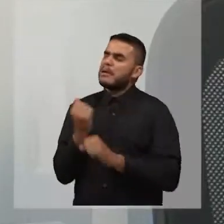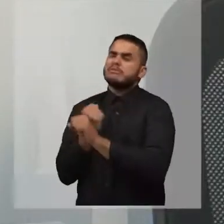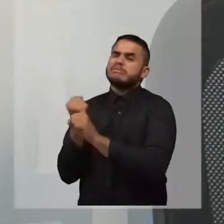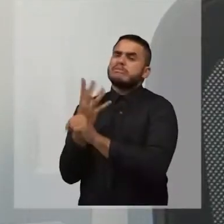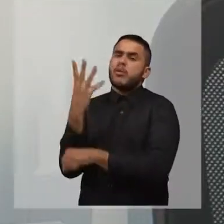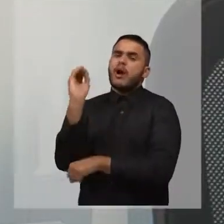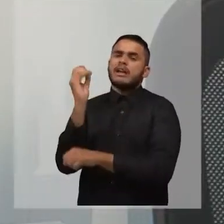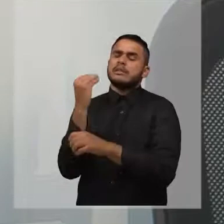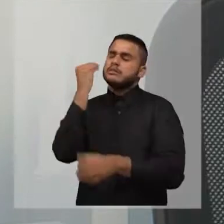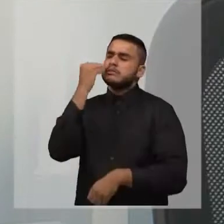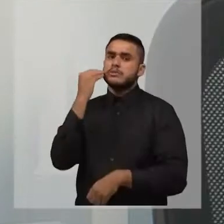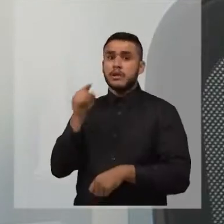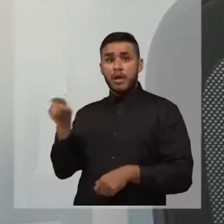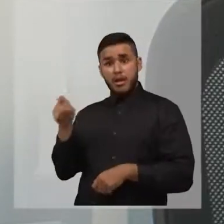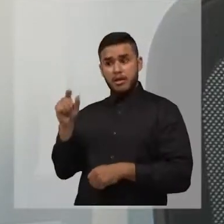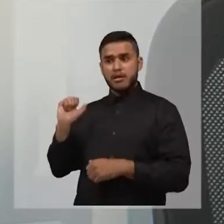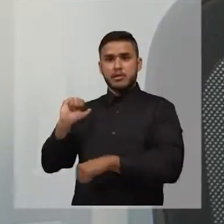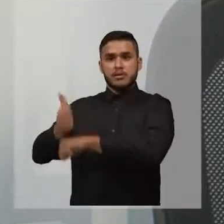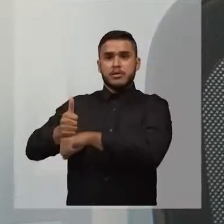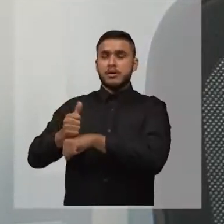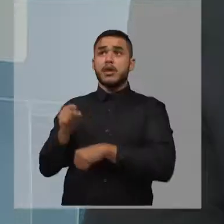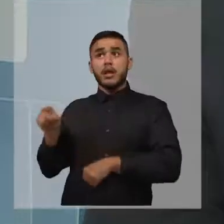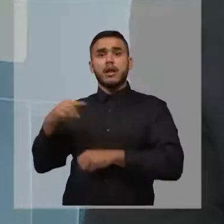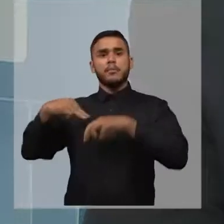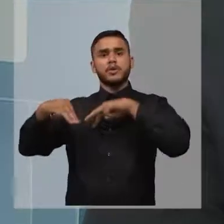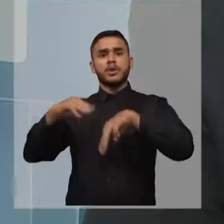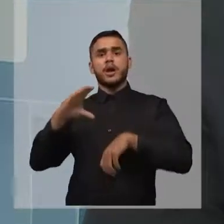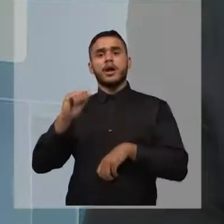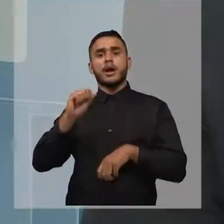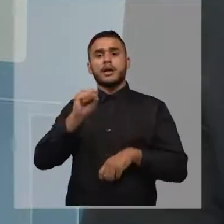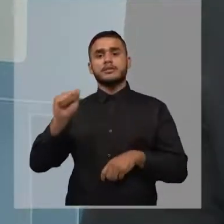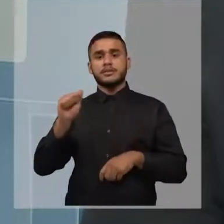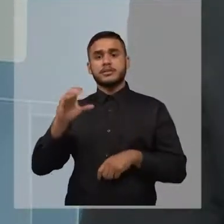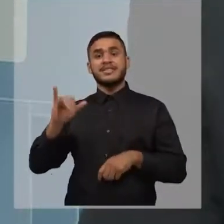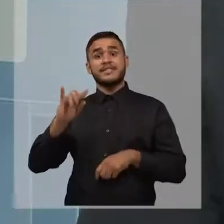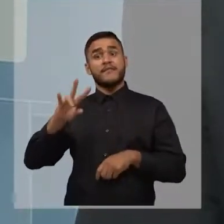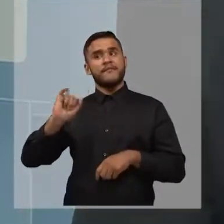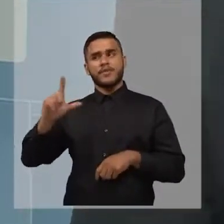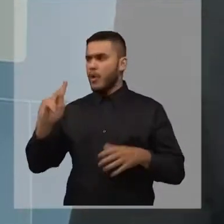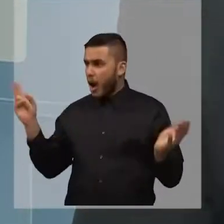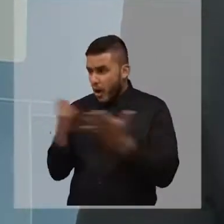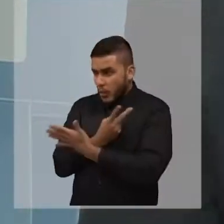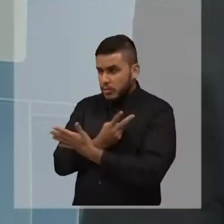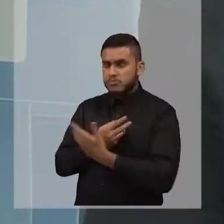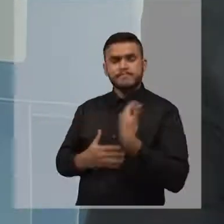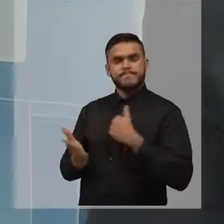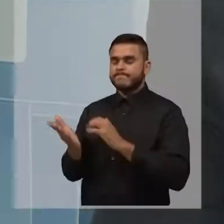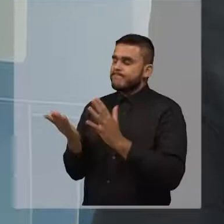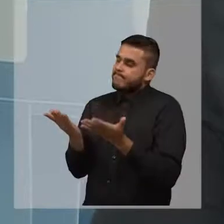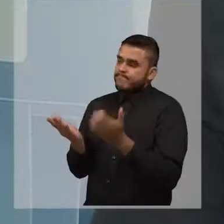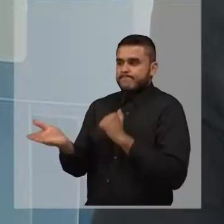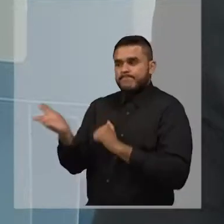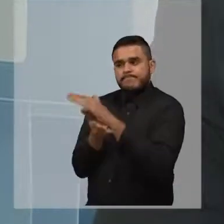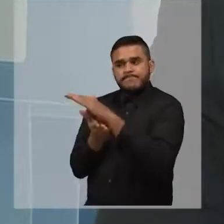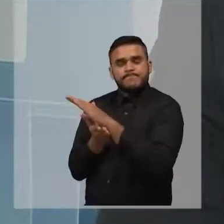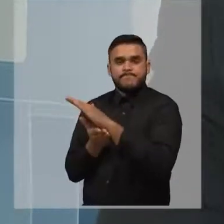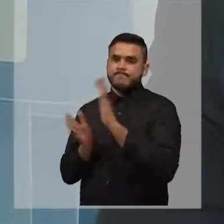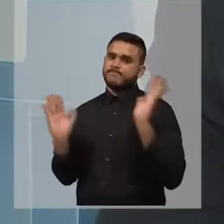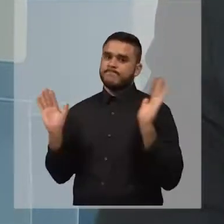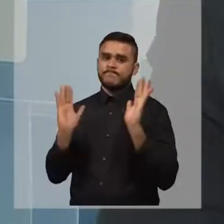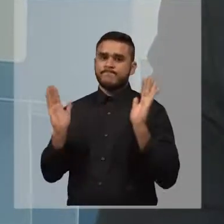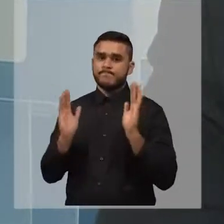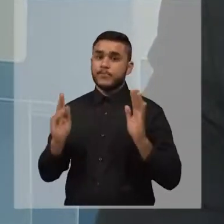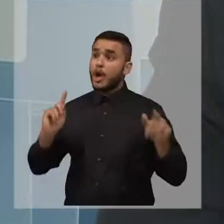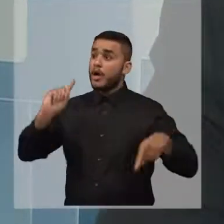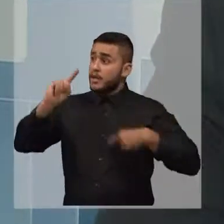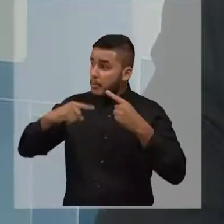Era da Casa Civil. O Agrives era o Ontes Lorenzoni dele. E ele afastou. Provou que era mentira,